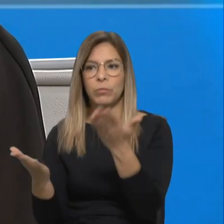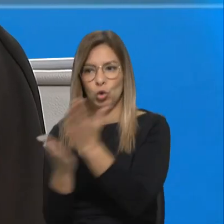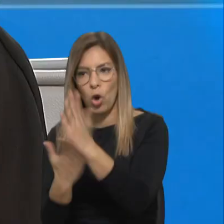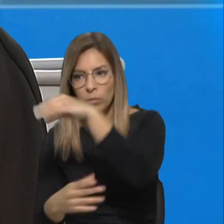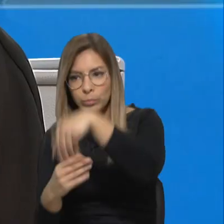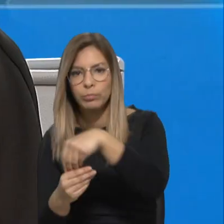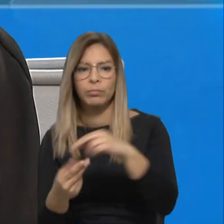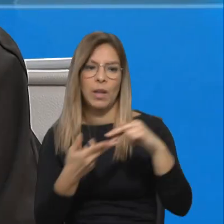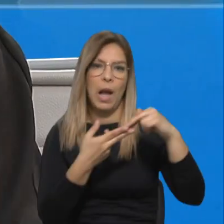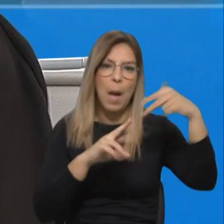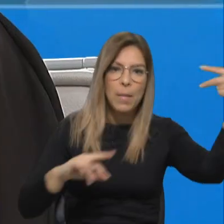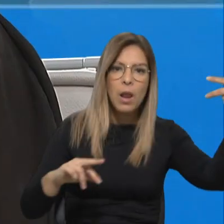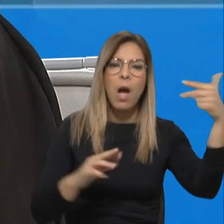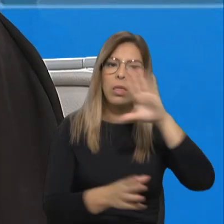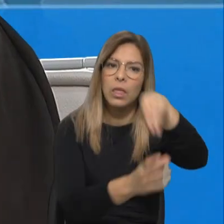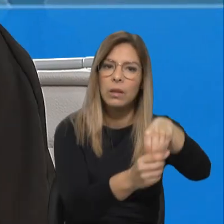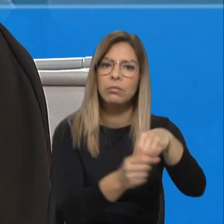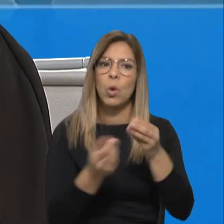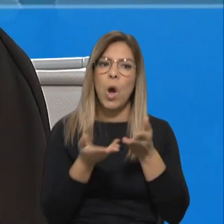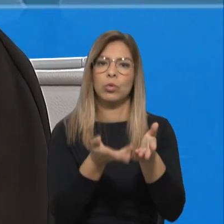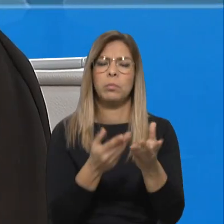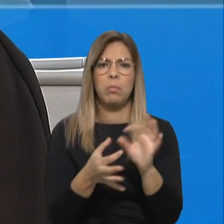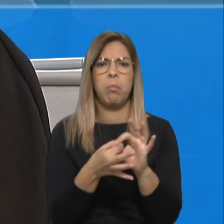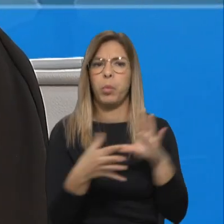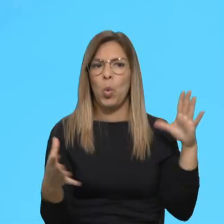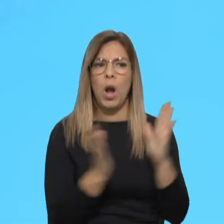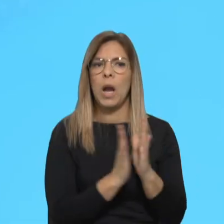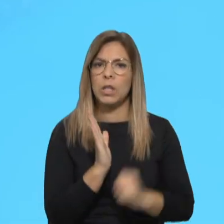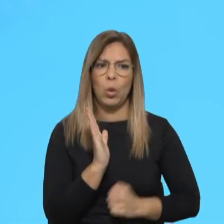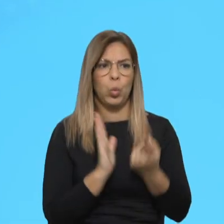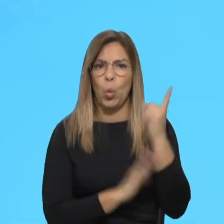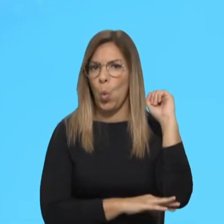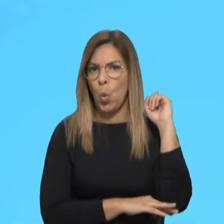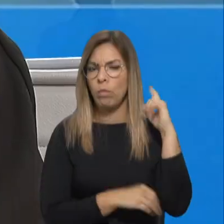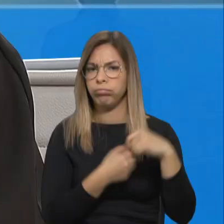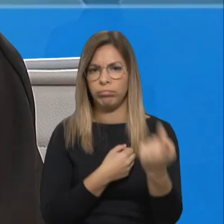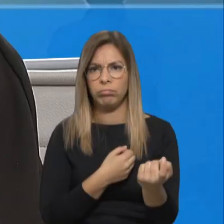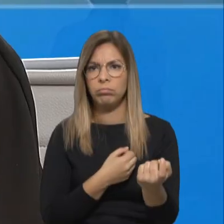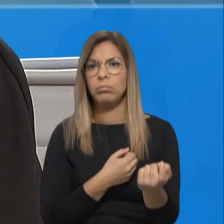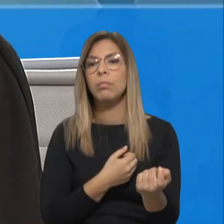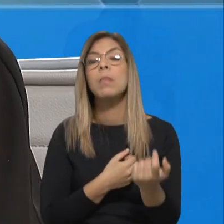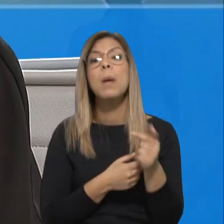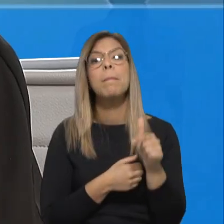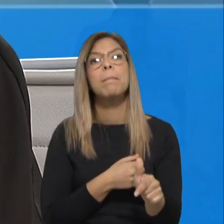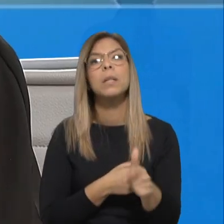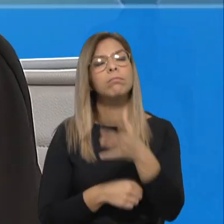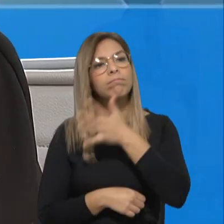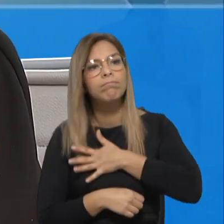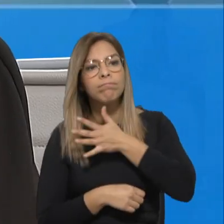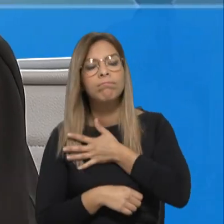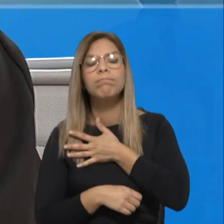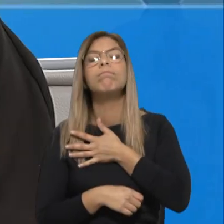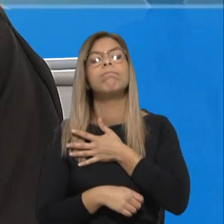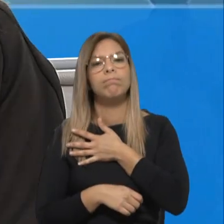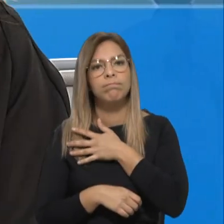municipais, portanto, que não tem, entidades que não têm nada a ver com a Igreja Católica. E aquilo que nos tem sido transmitido é um pouco esta ideia de que